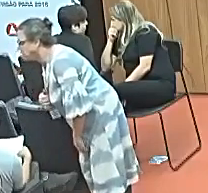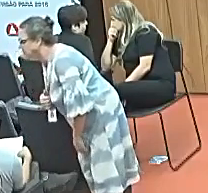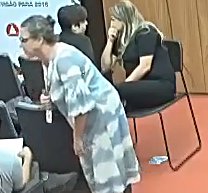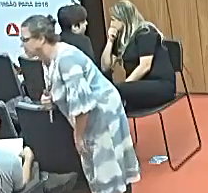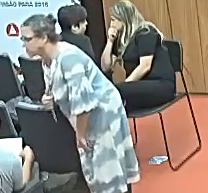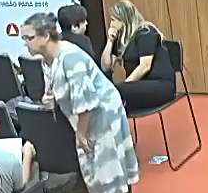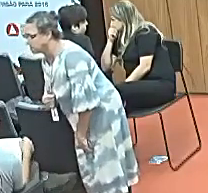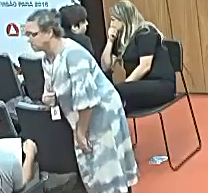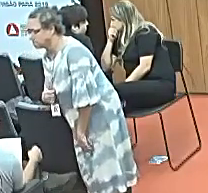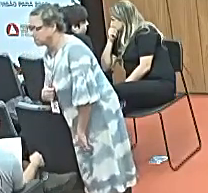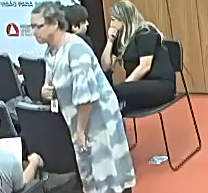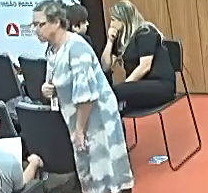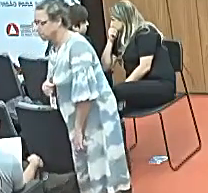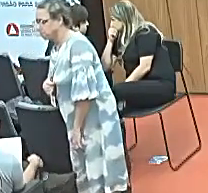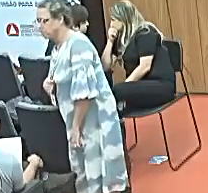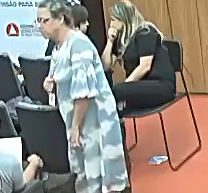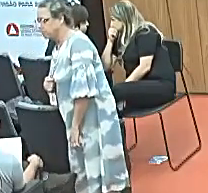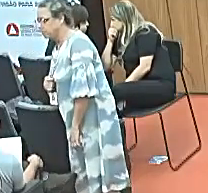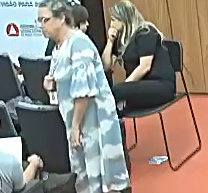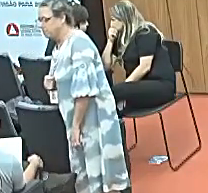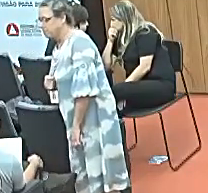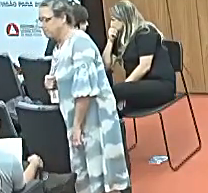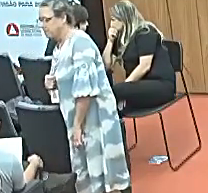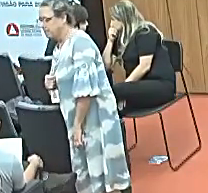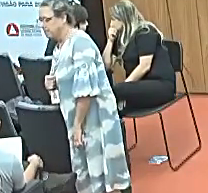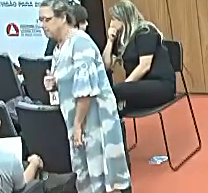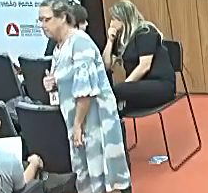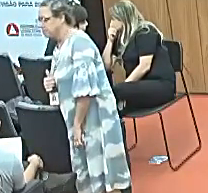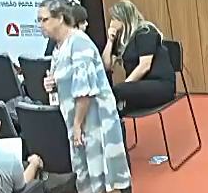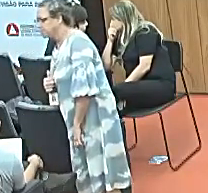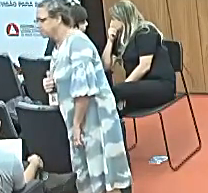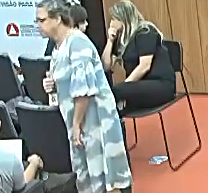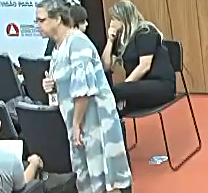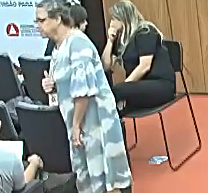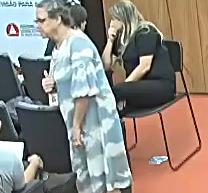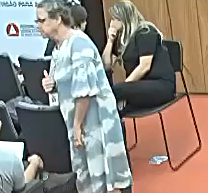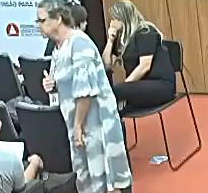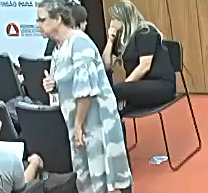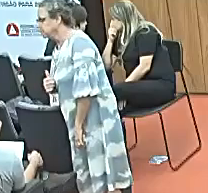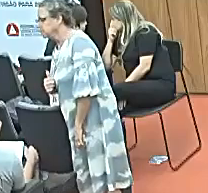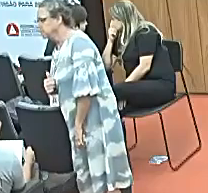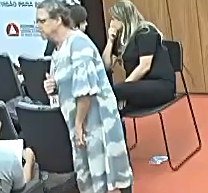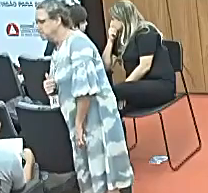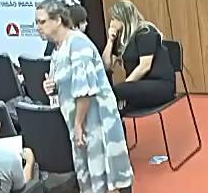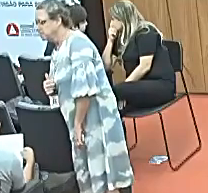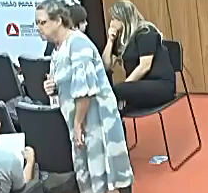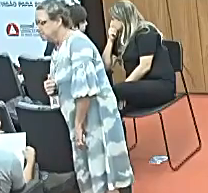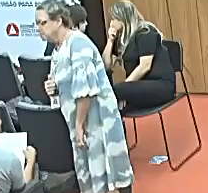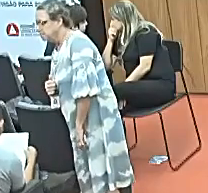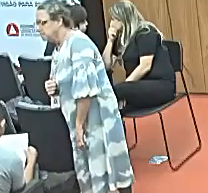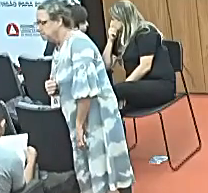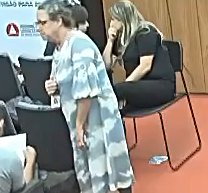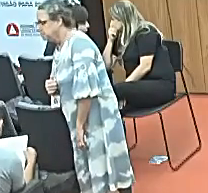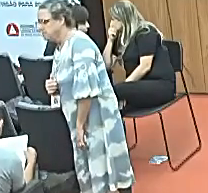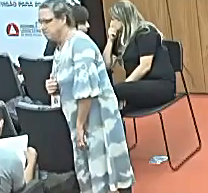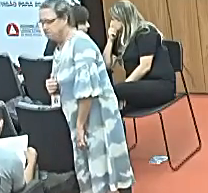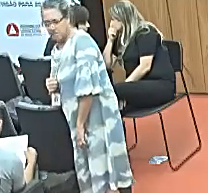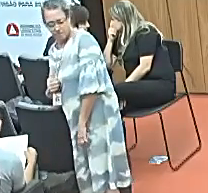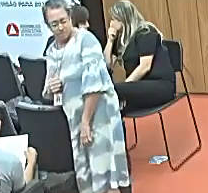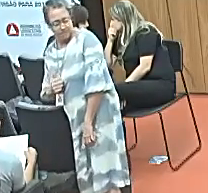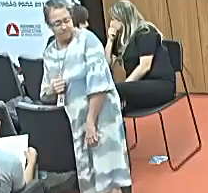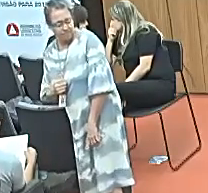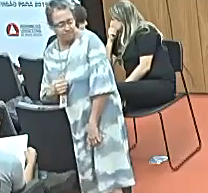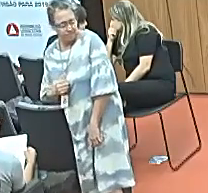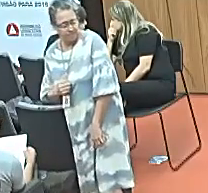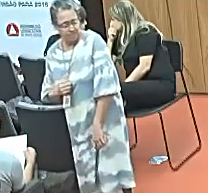proposta e esperamos que tenha êxito né que a realização da 2ª copa que eu tenho certeza que nós